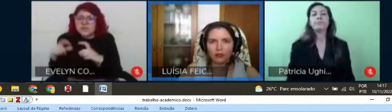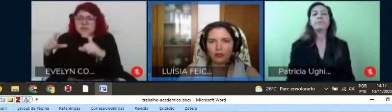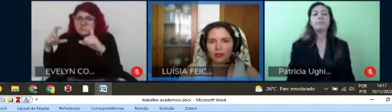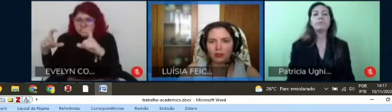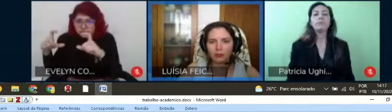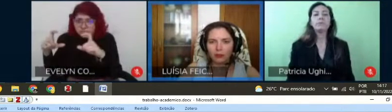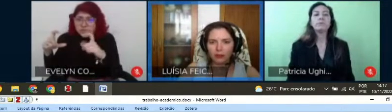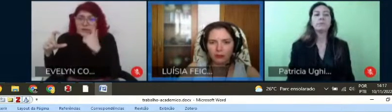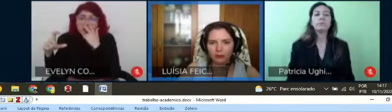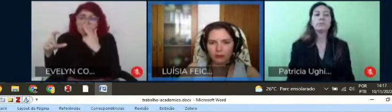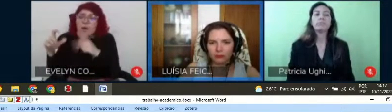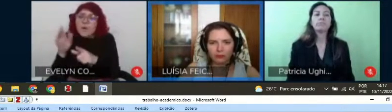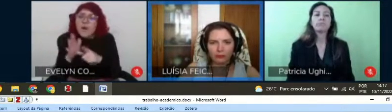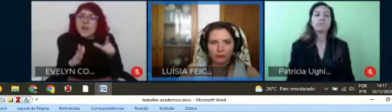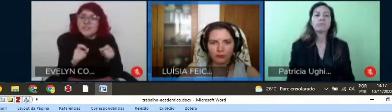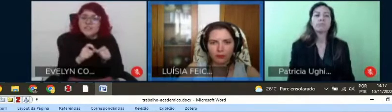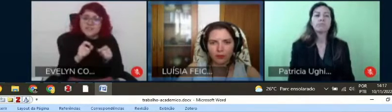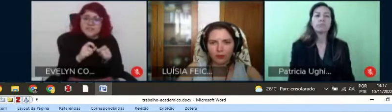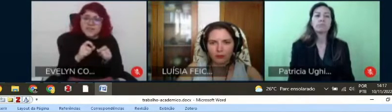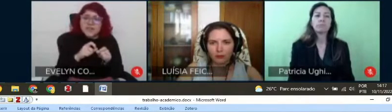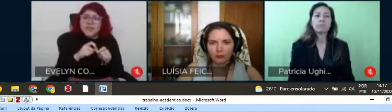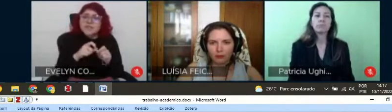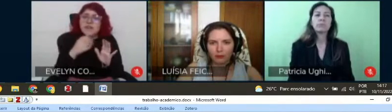de rosto, né? Copia para